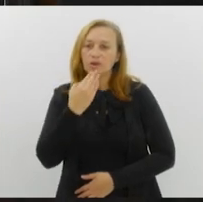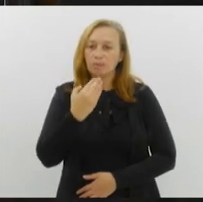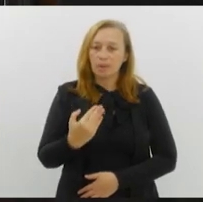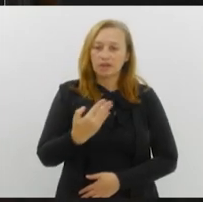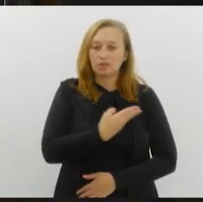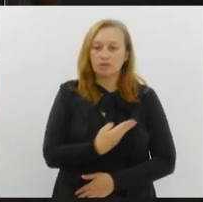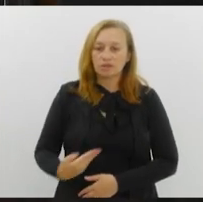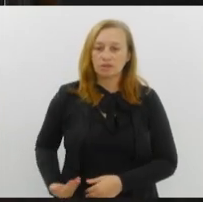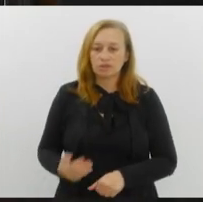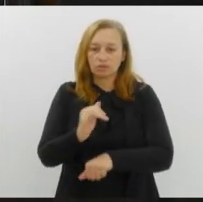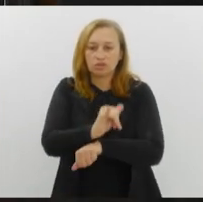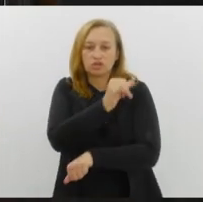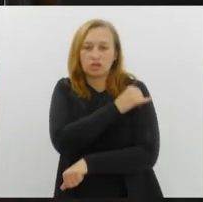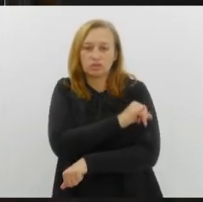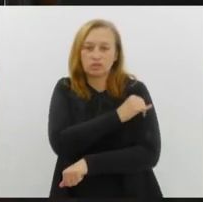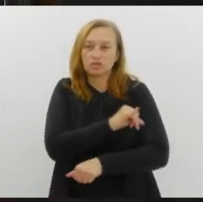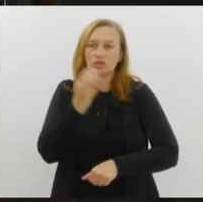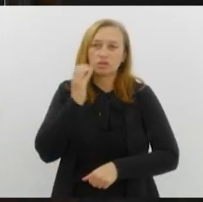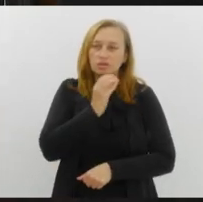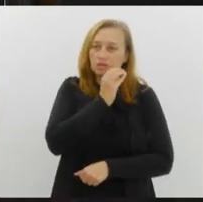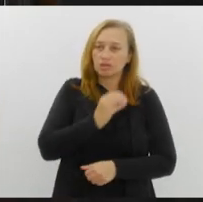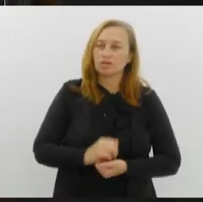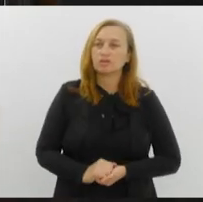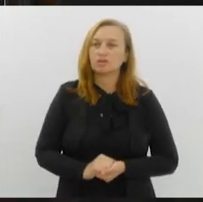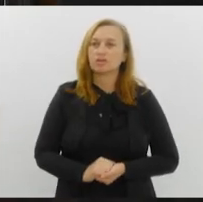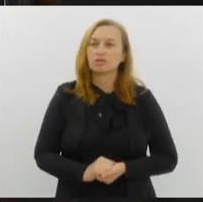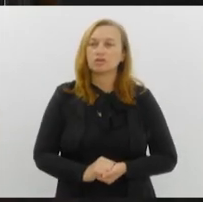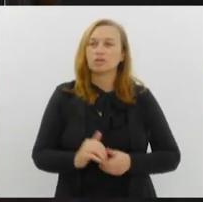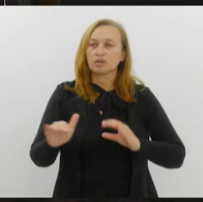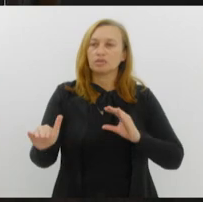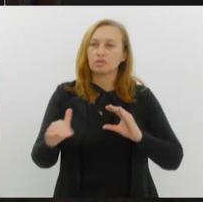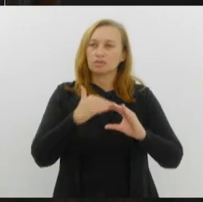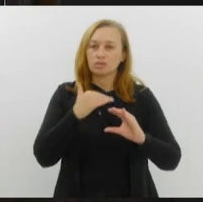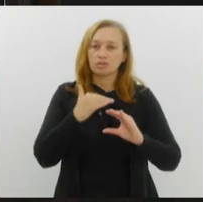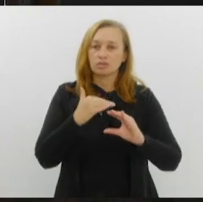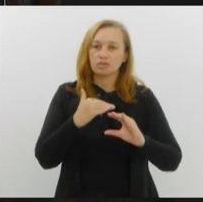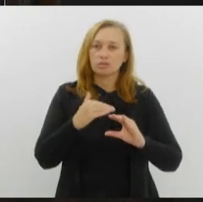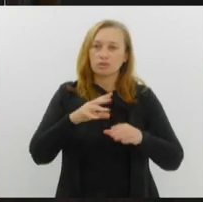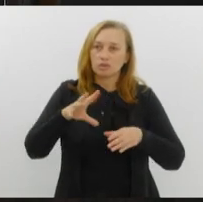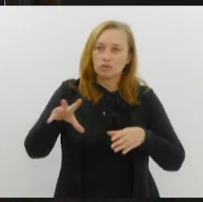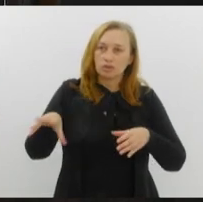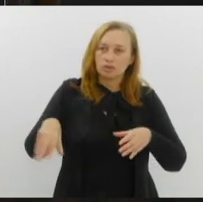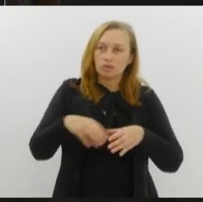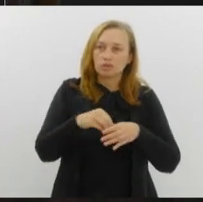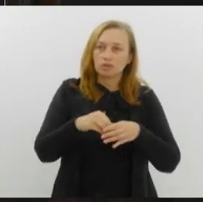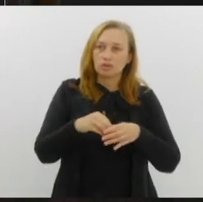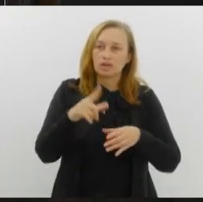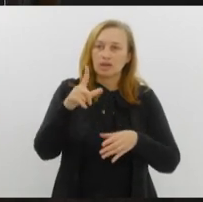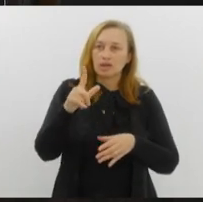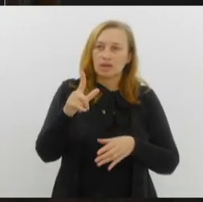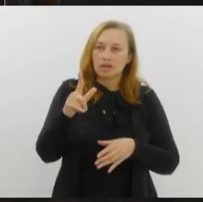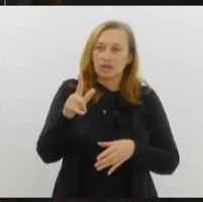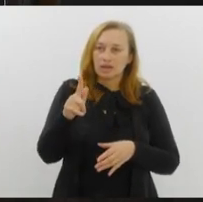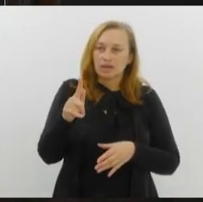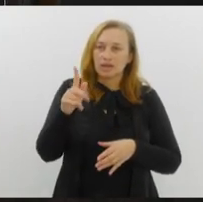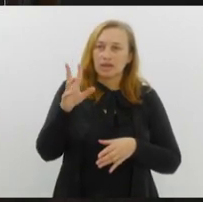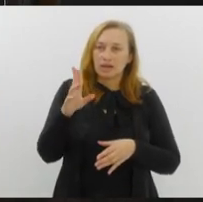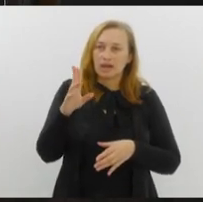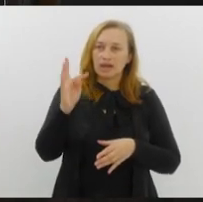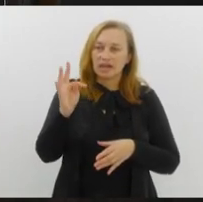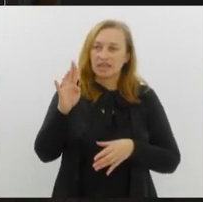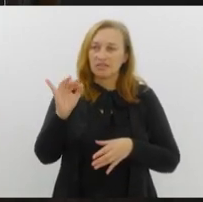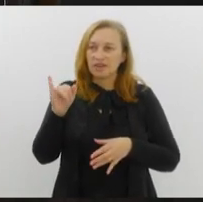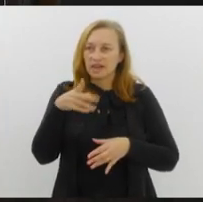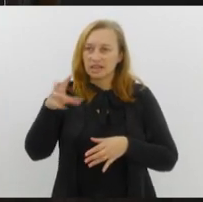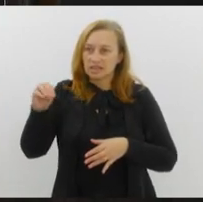ao excelentíssimo senhor governador Cláudio Castro, envio de mensagem dispondo sobre a incorporação da gratificação triênio no soldo